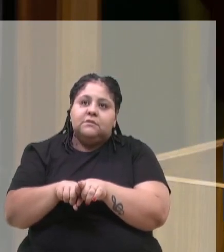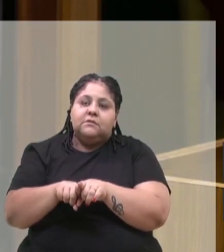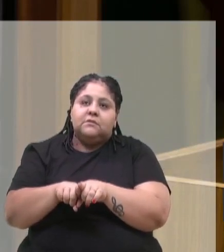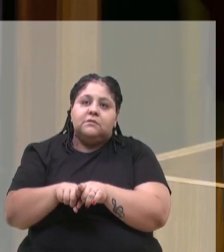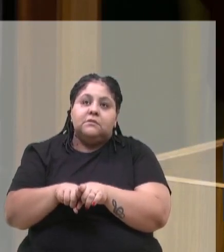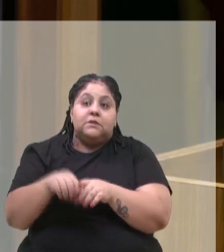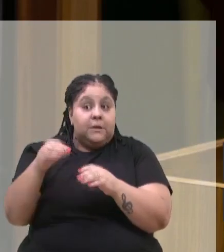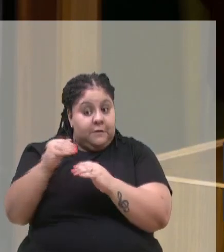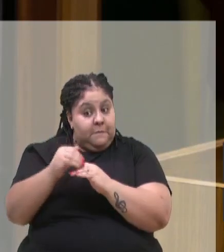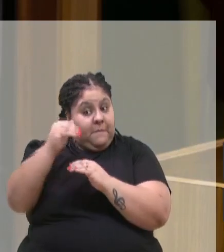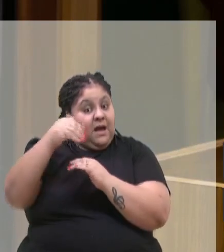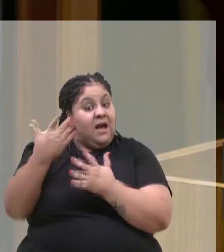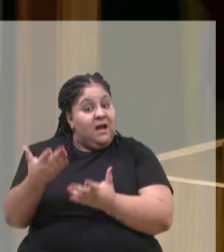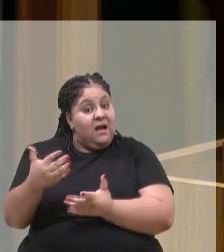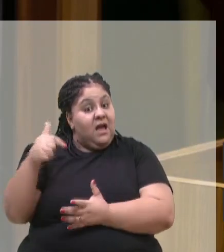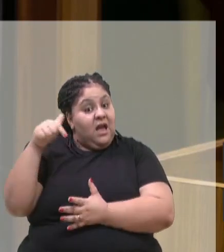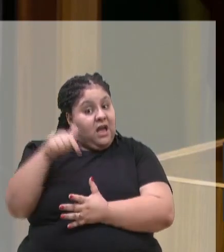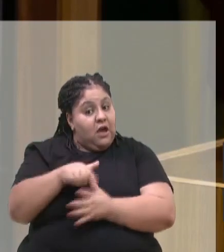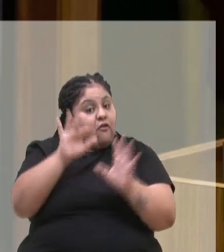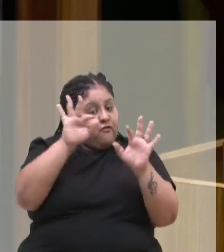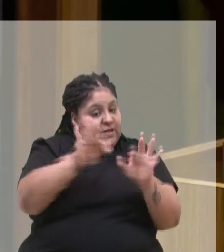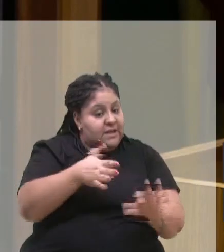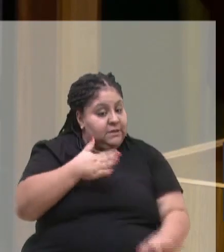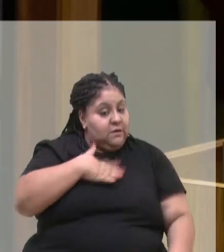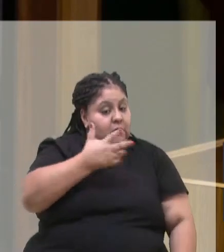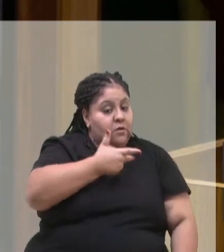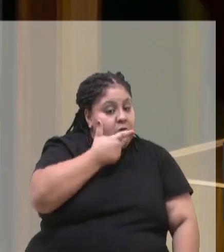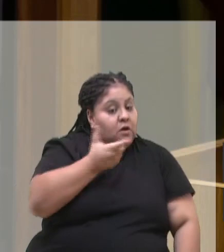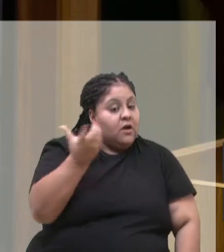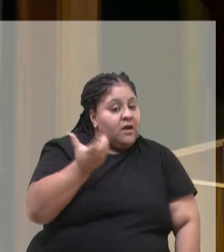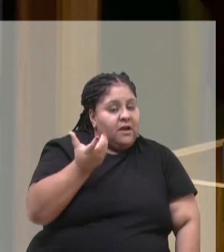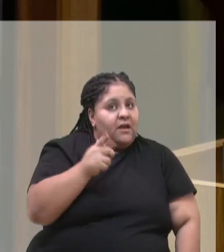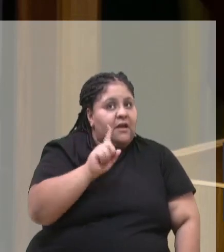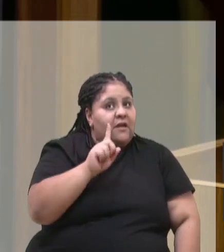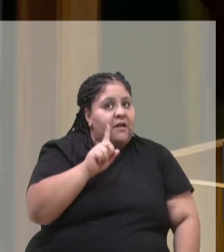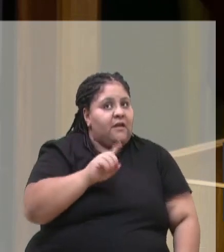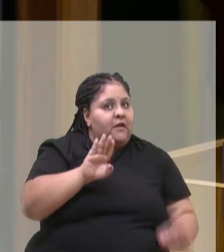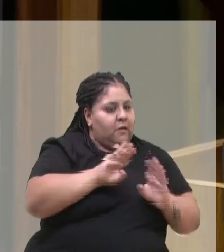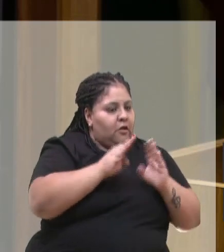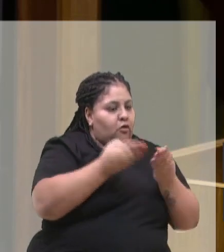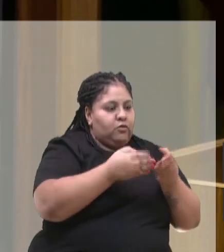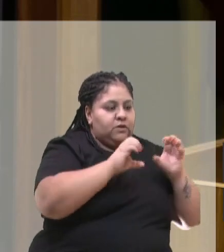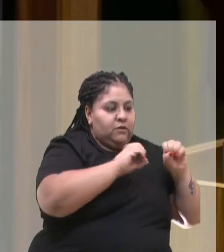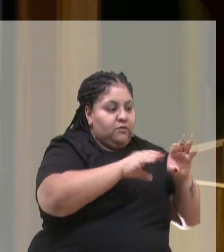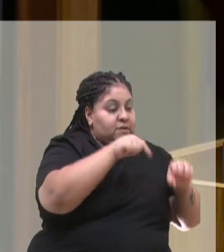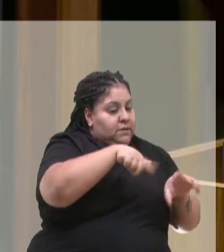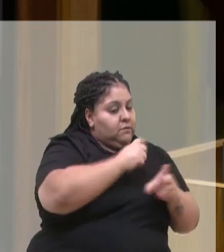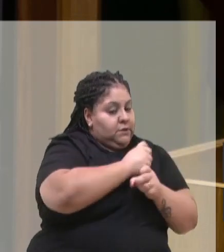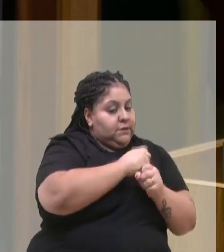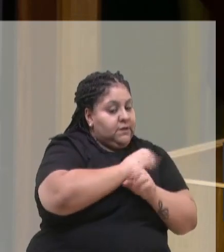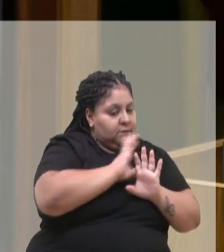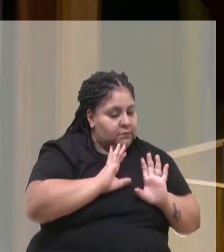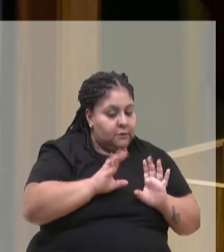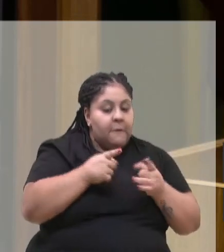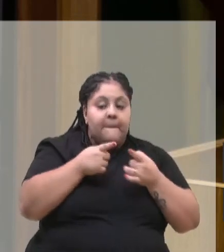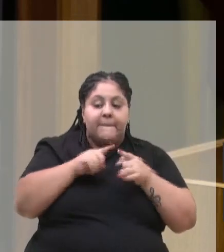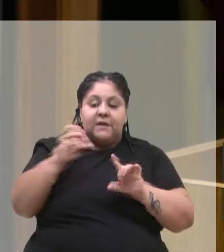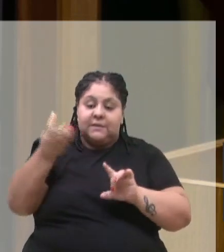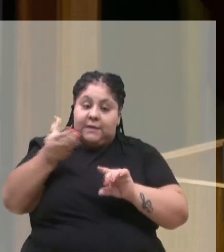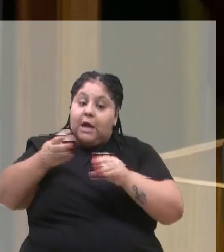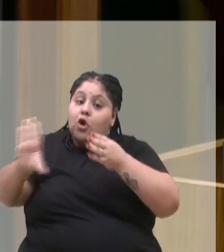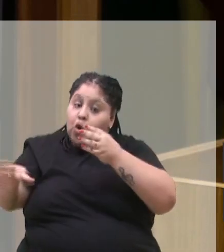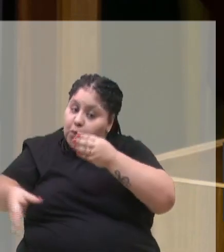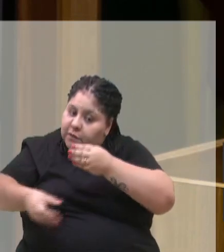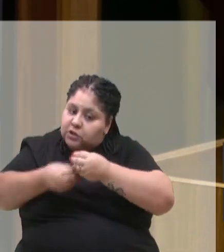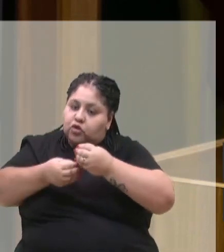E mais, eu concluo a minha fala, e eu não estou na Comissão de Educação esse ano, mas quero me somar a